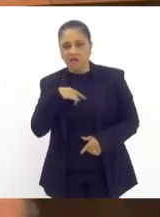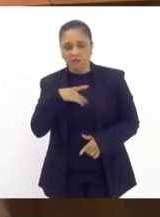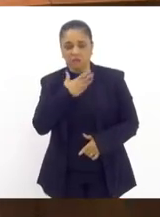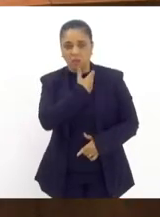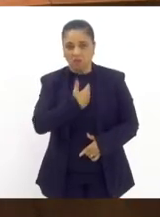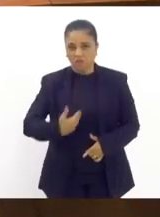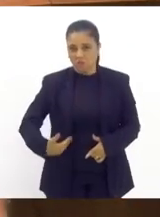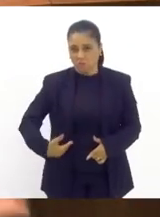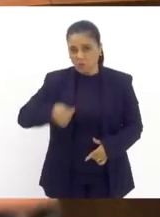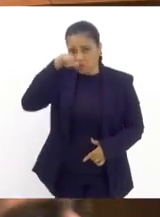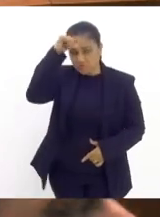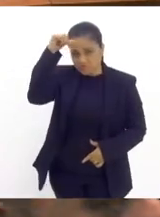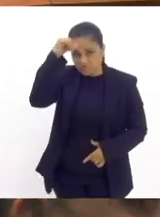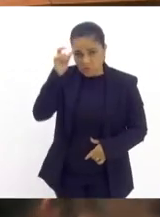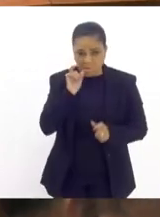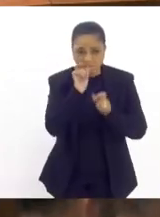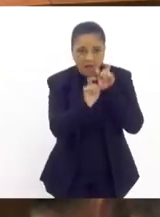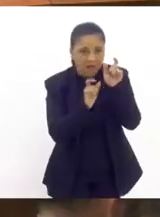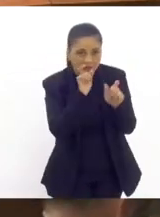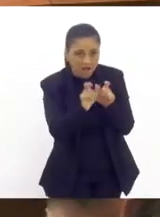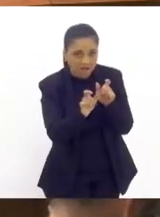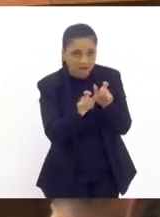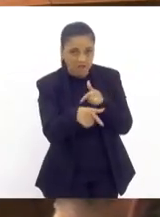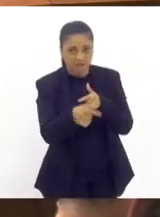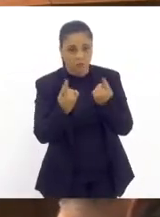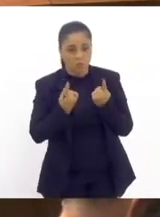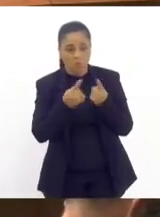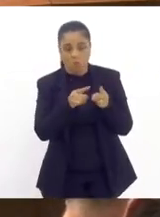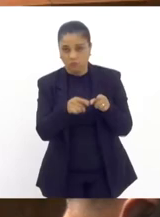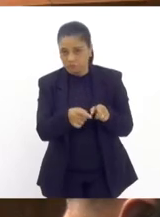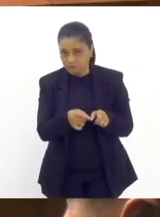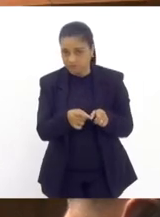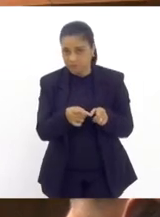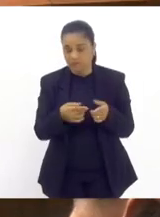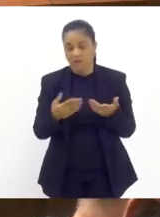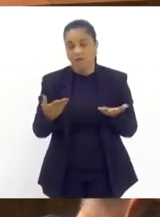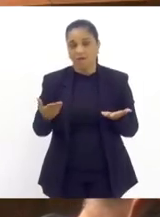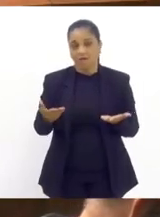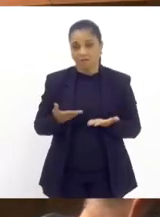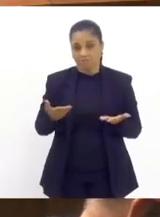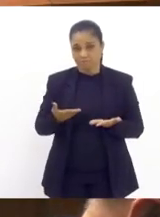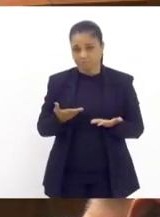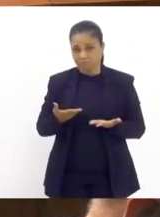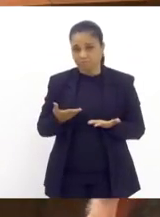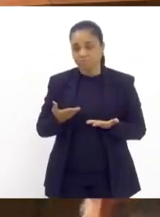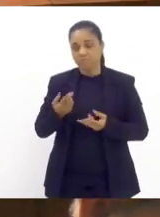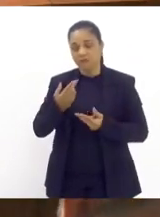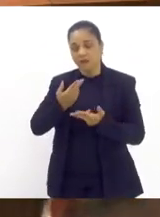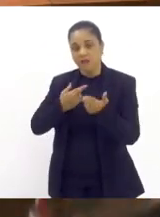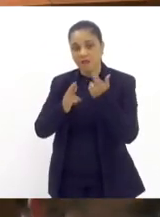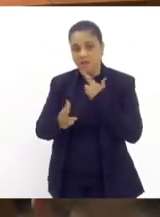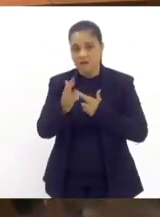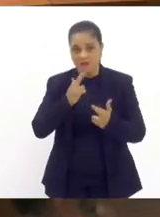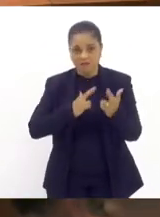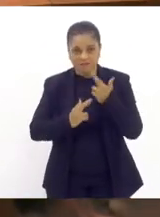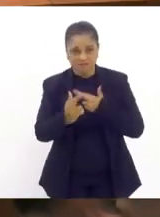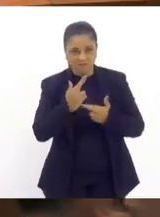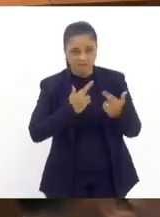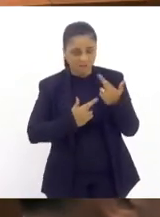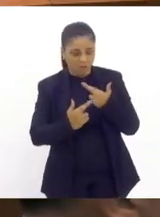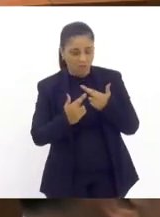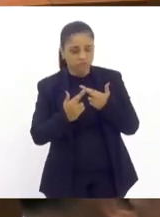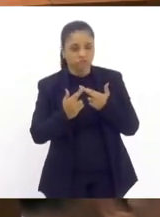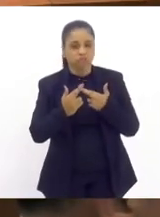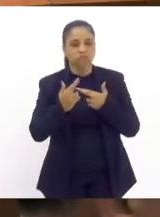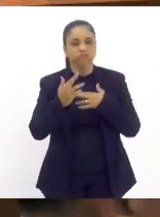e aqui não só pela relação afetiva que tem com o governador por